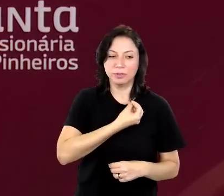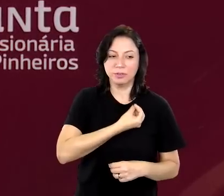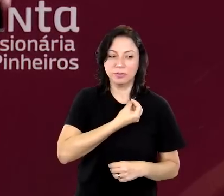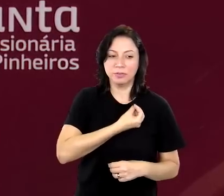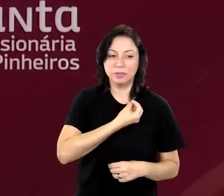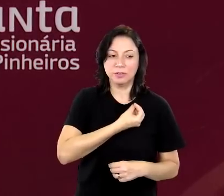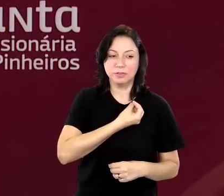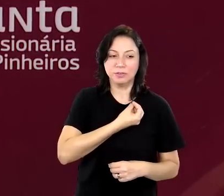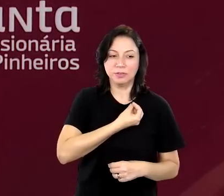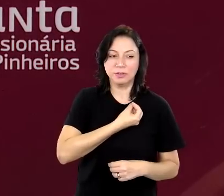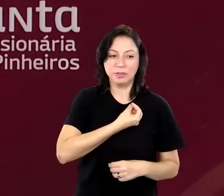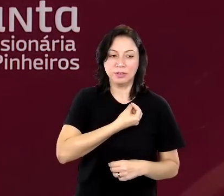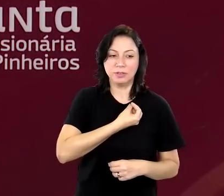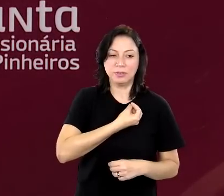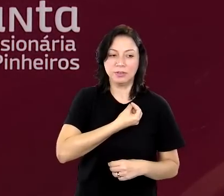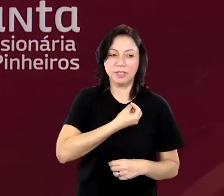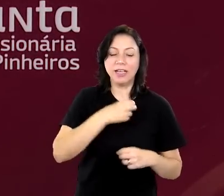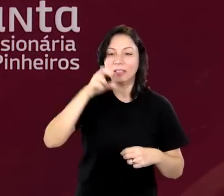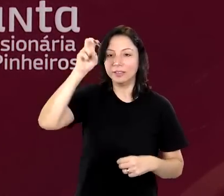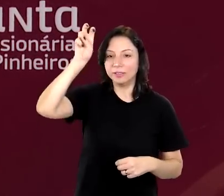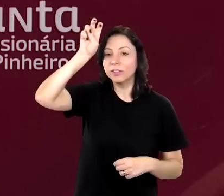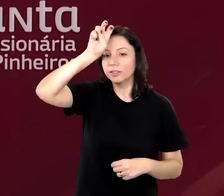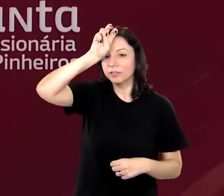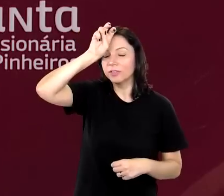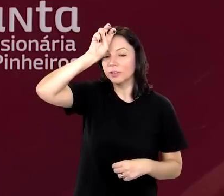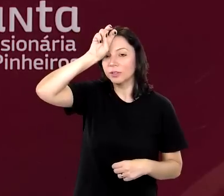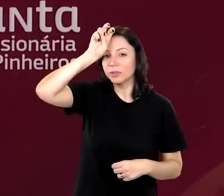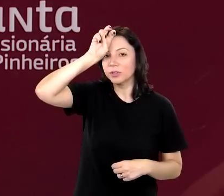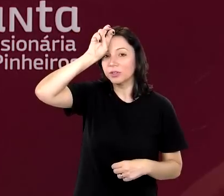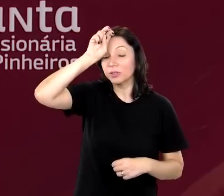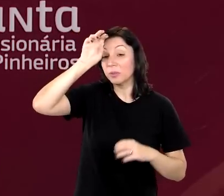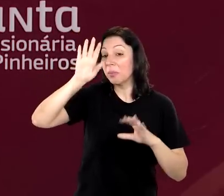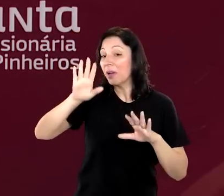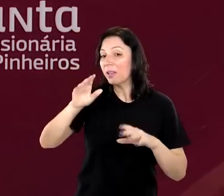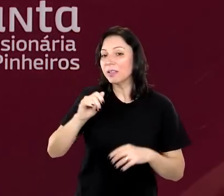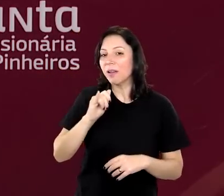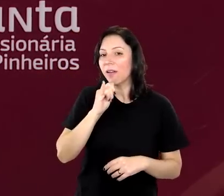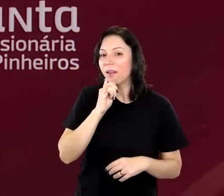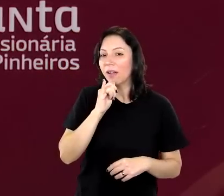Mas para Deus, não era o tempo dele.